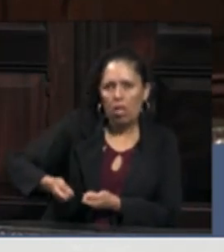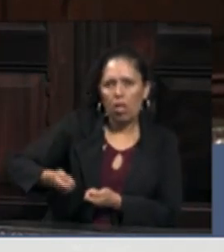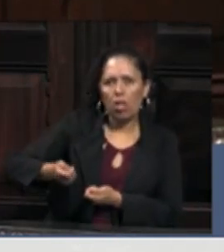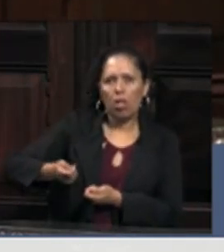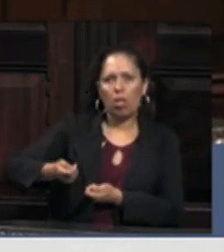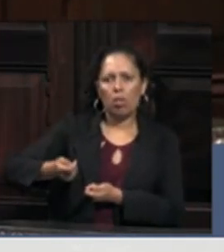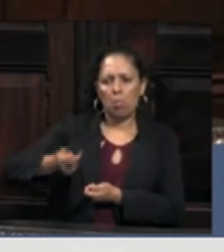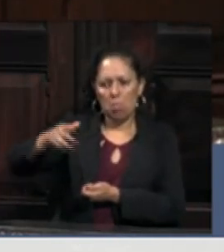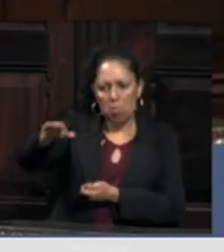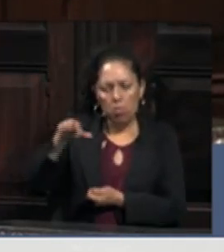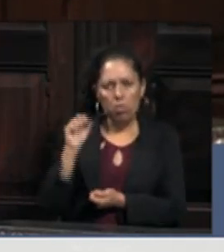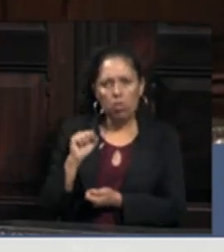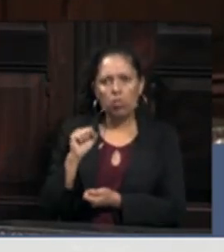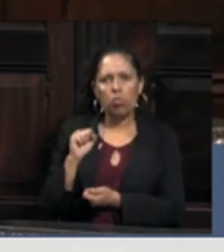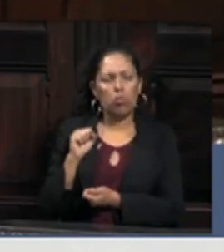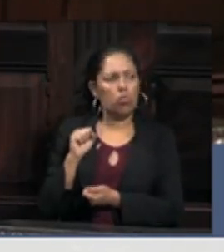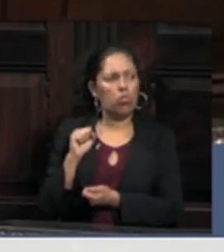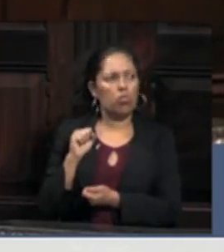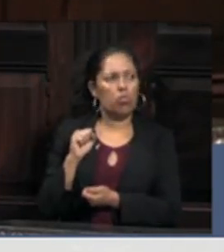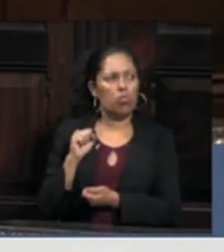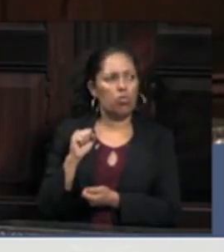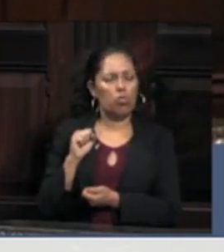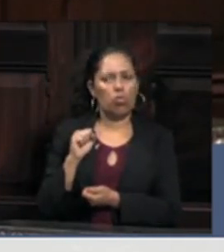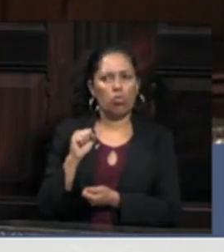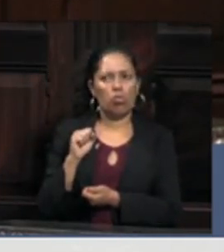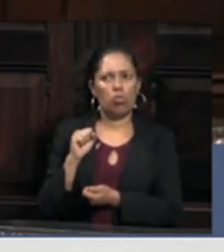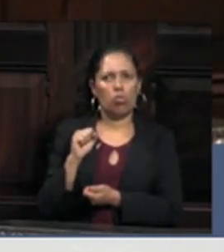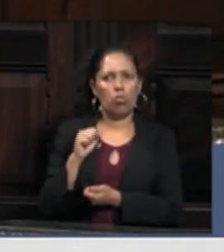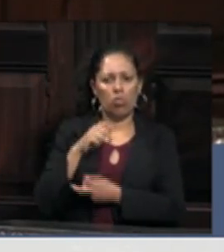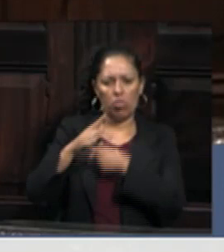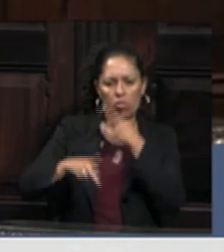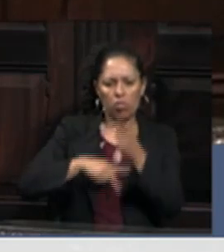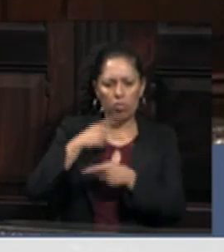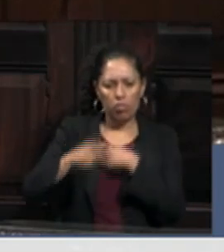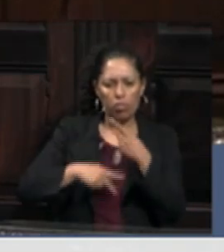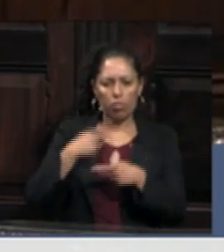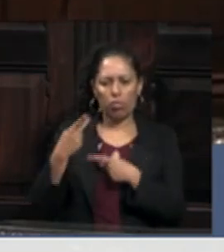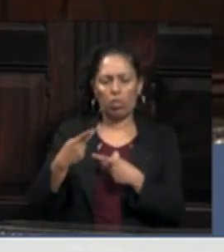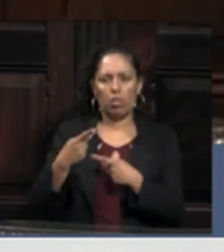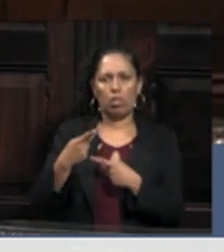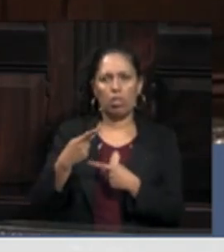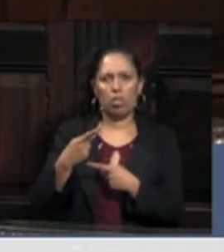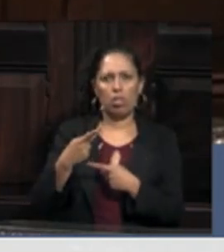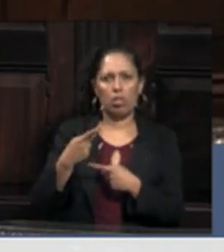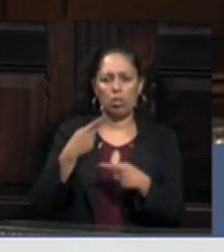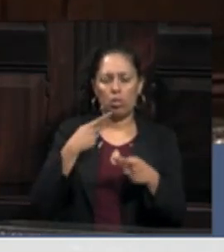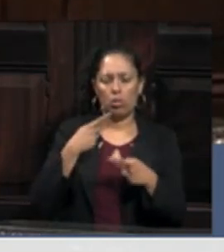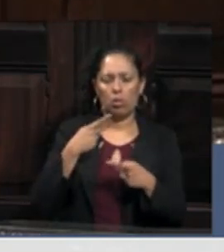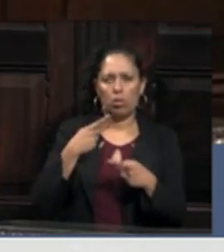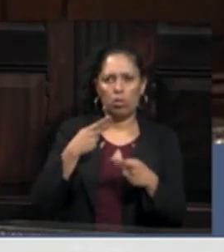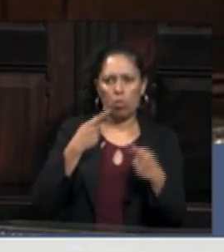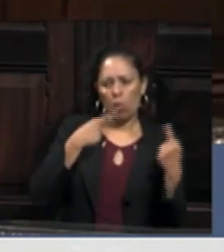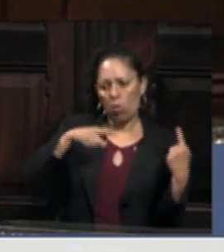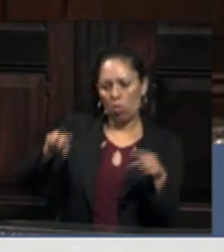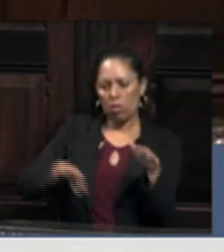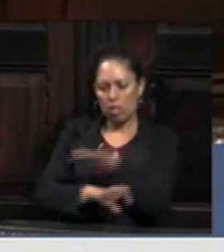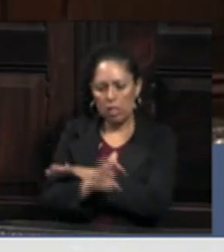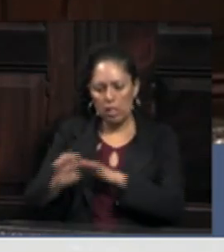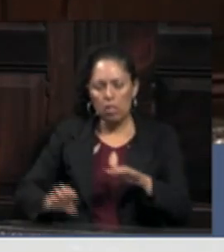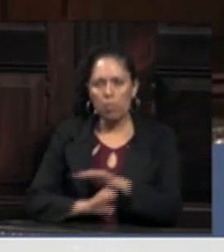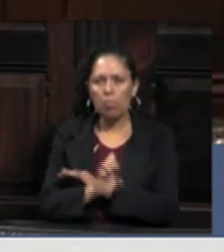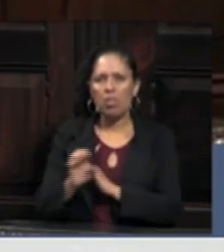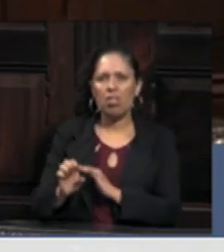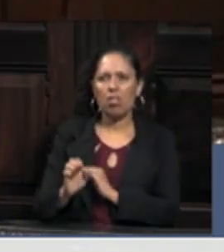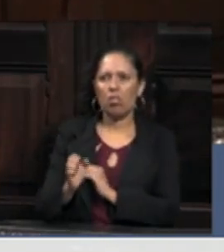para fazer com que dever ao Estado não seja uma prática comum, como é hoje em